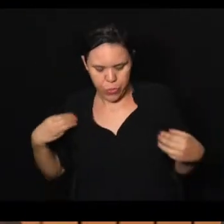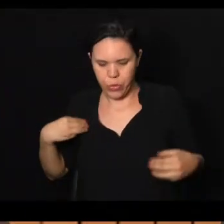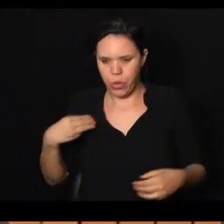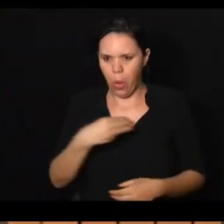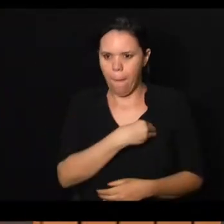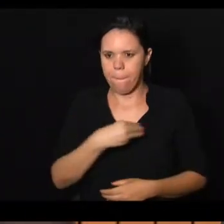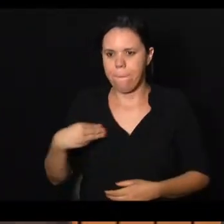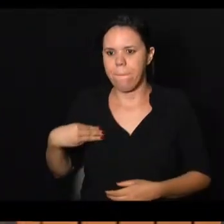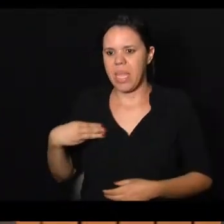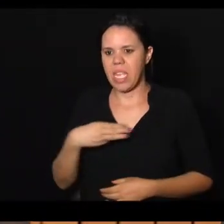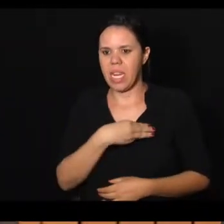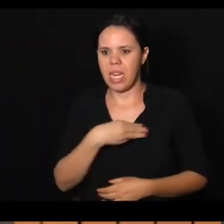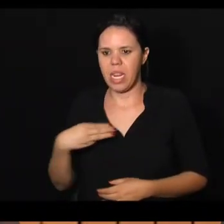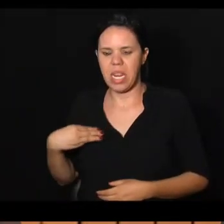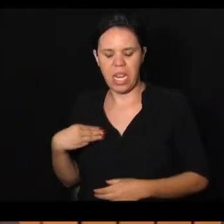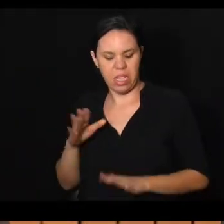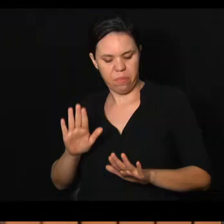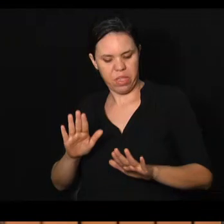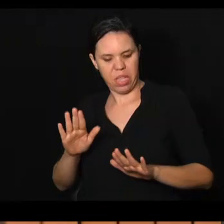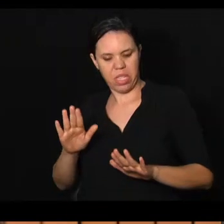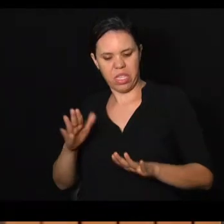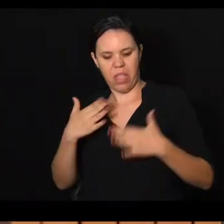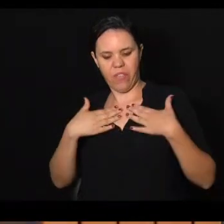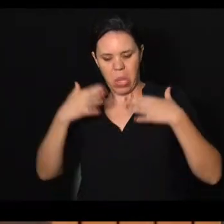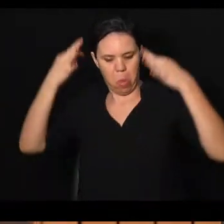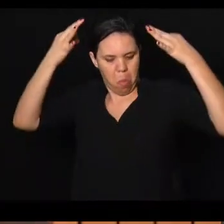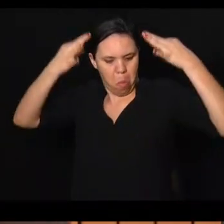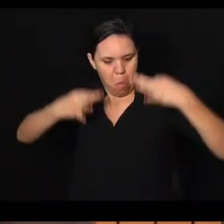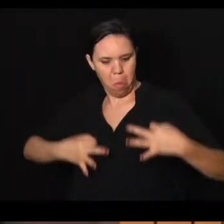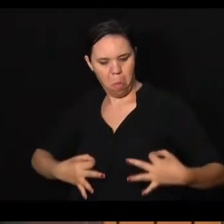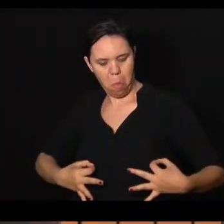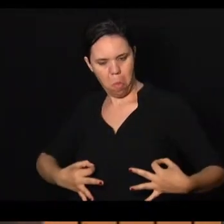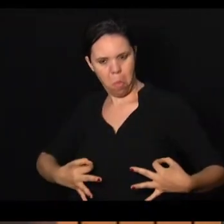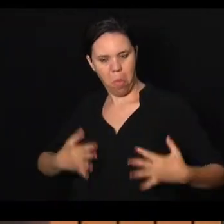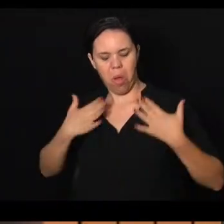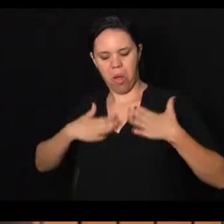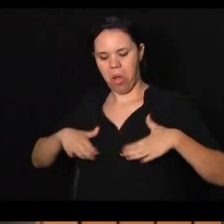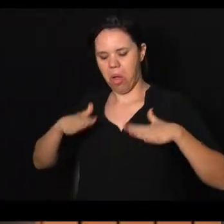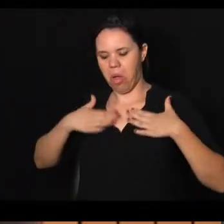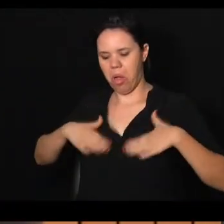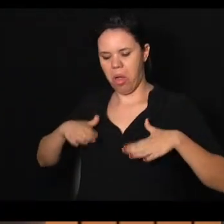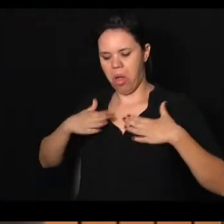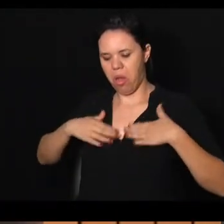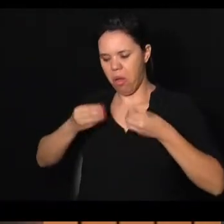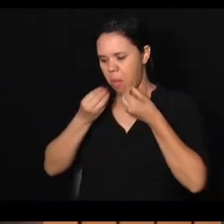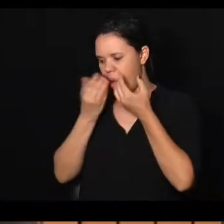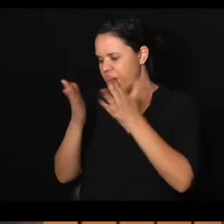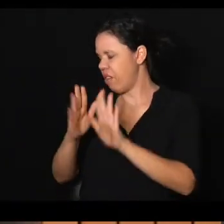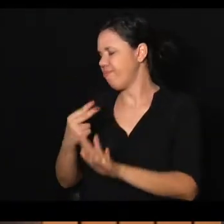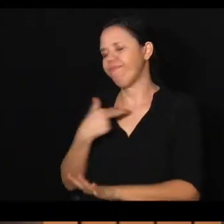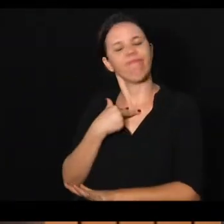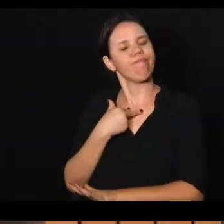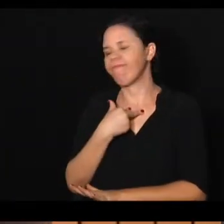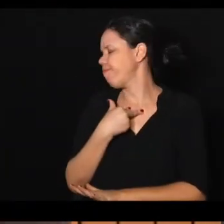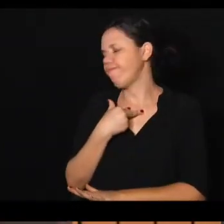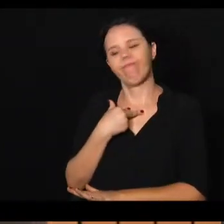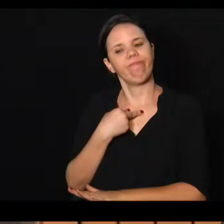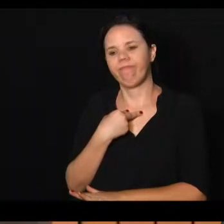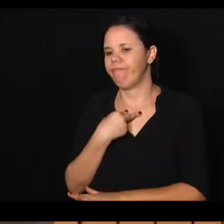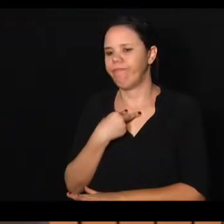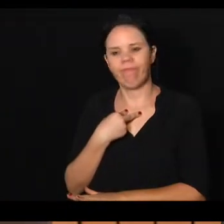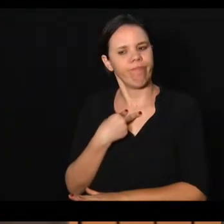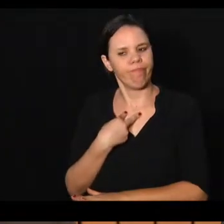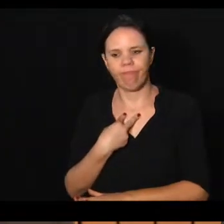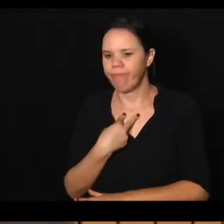a senhora tem que ser mais politicamente correta, ter brandura na fala. Não dá para